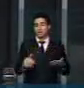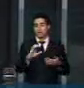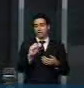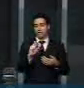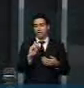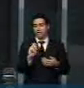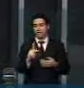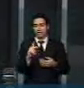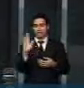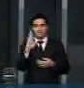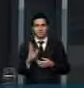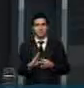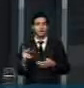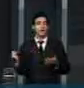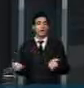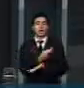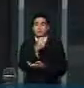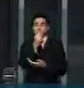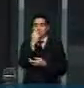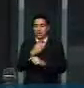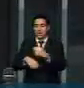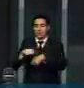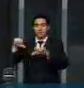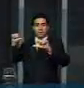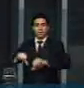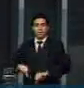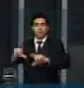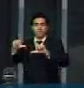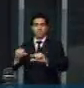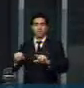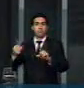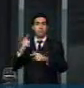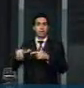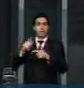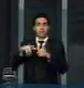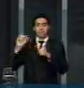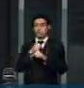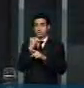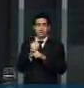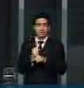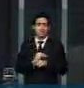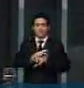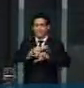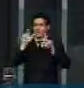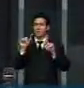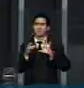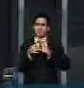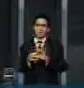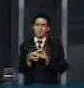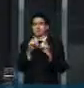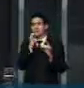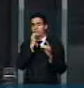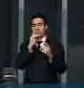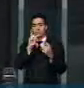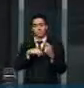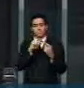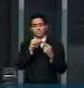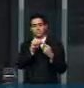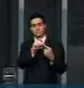graves consequências de ordem econômica e social nos mais diversos sentidos, tais como